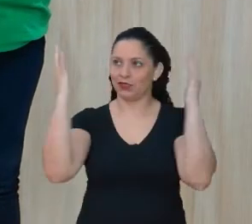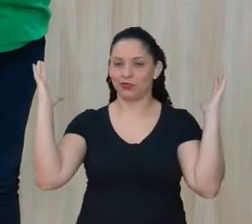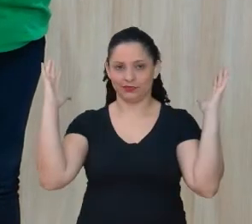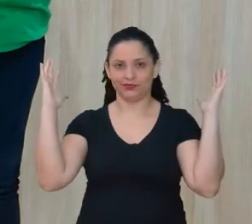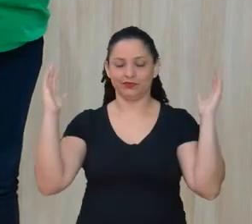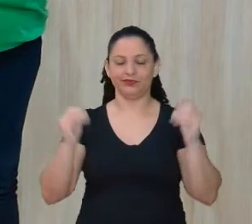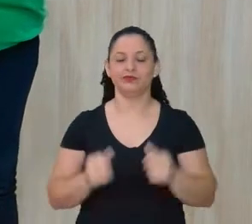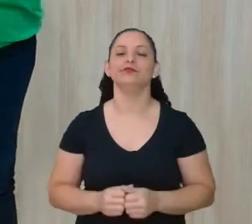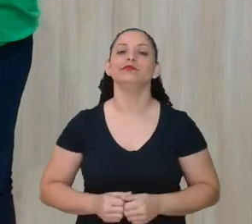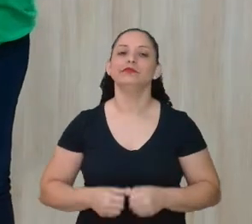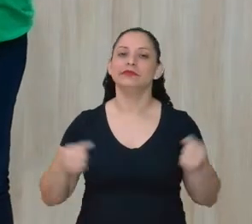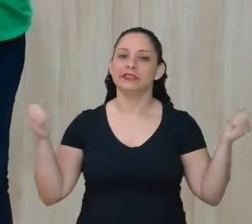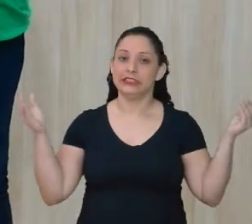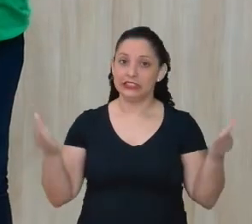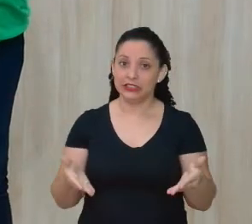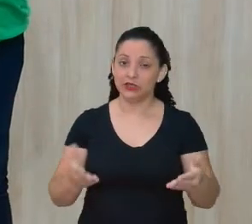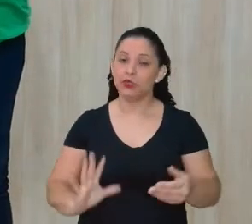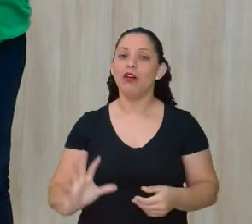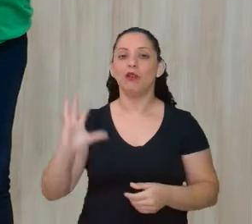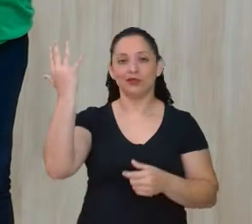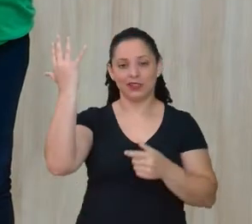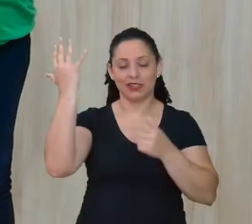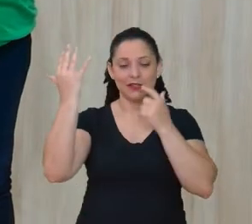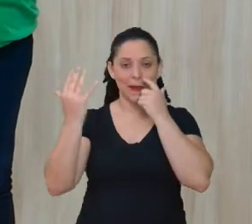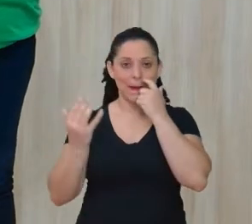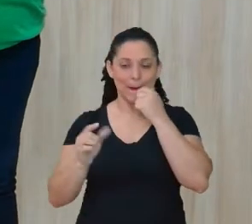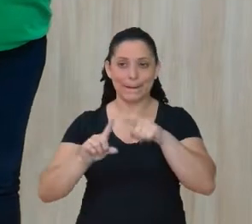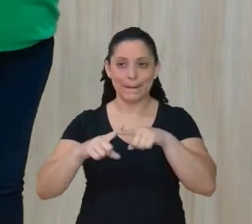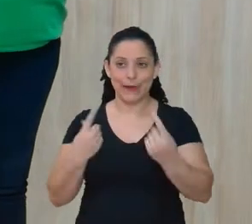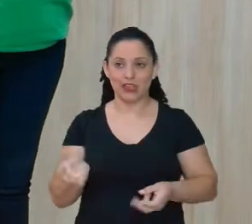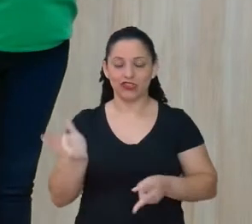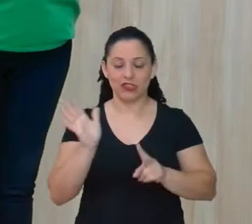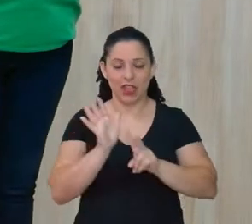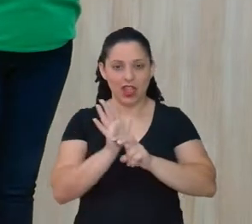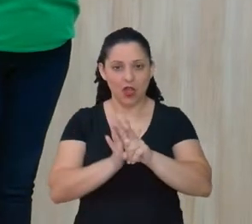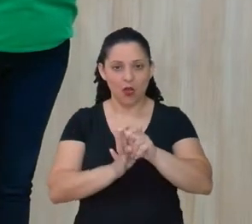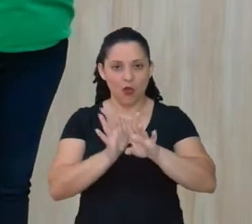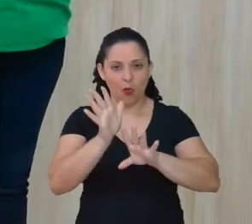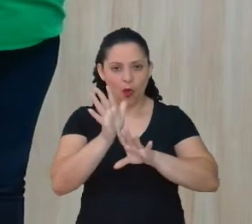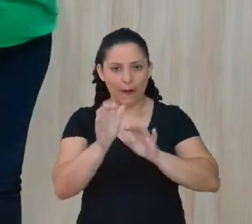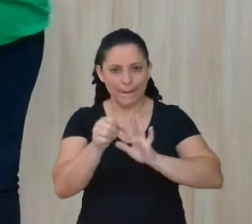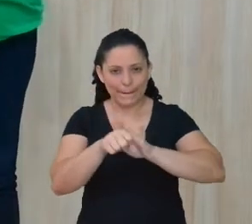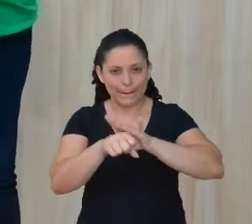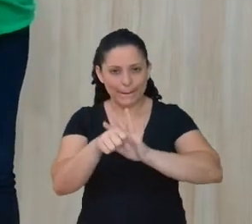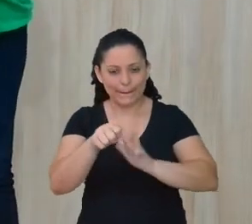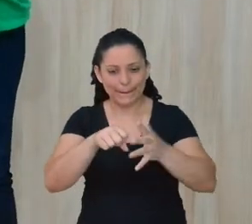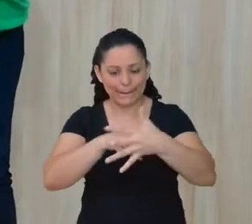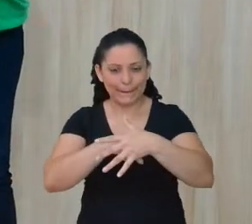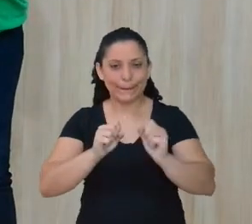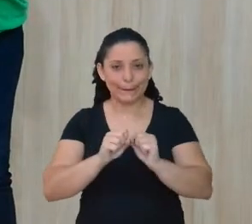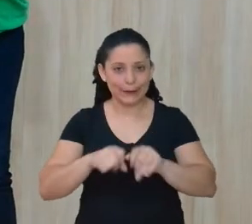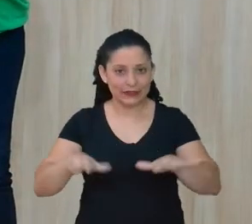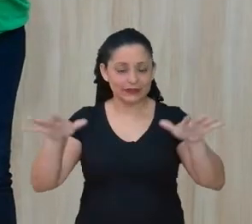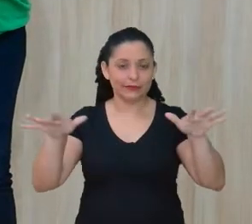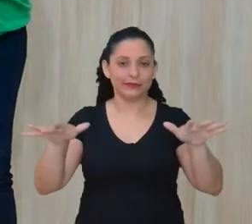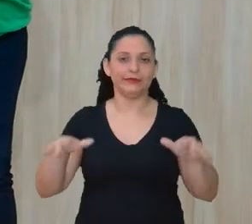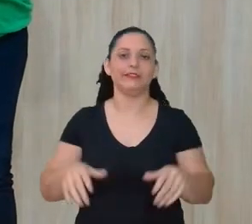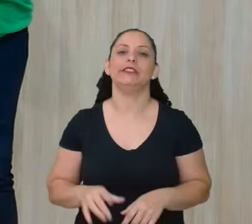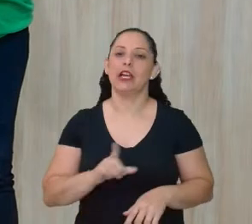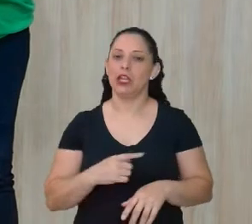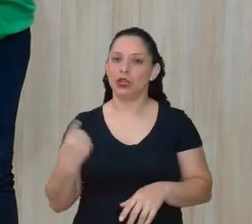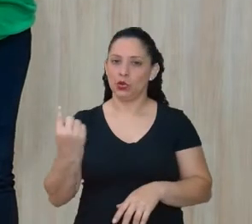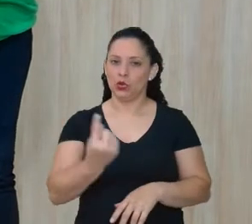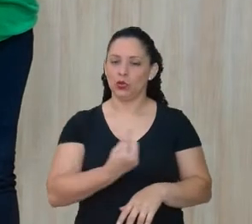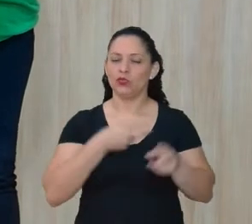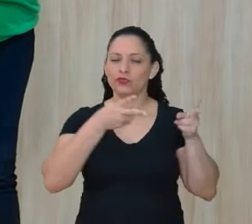pressões existem, estão lá, né? Mas uma pandemia, como nós somos seres pensantes, seres racionais, a gente enxerga